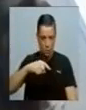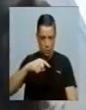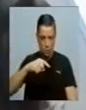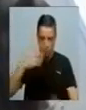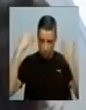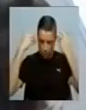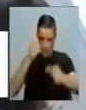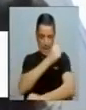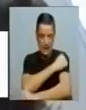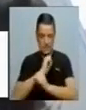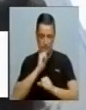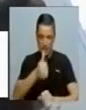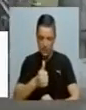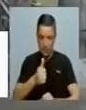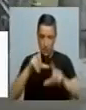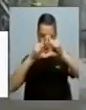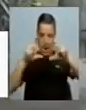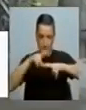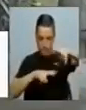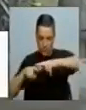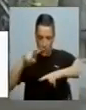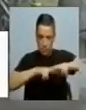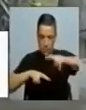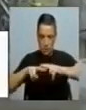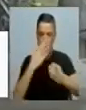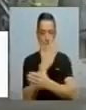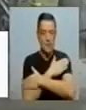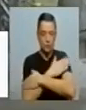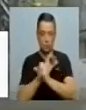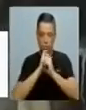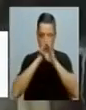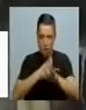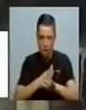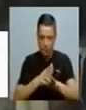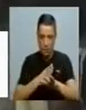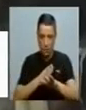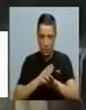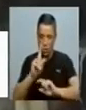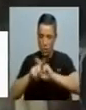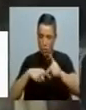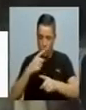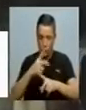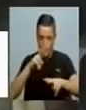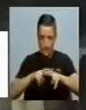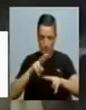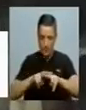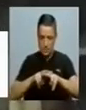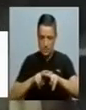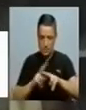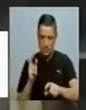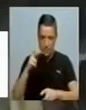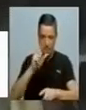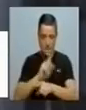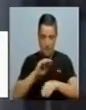Ficou sem a casa, sem a empresa de construção civil, sem amigos. Perdas comuns a outros reclusos que vê chegar com a mesma